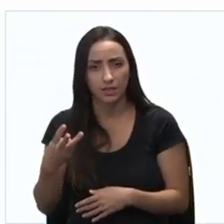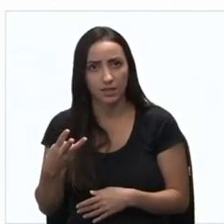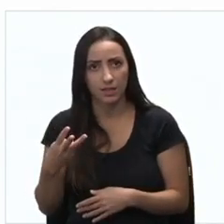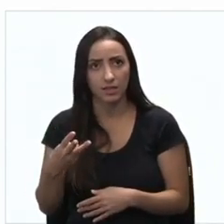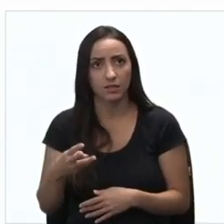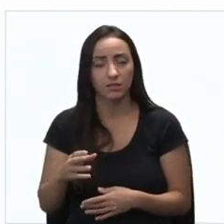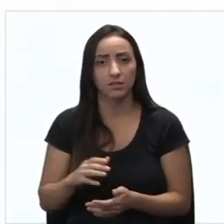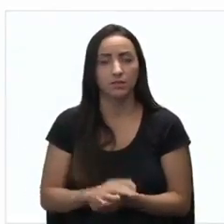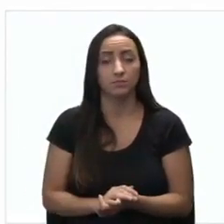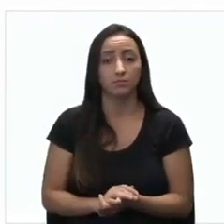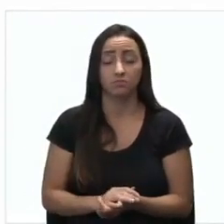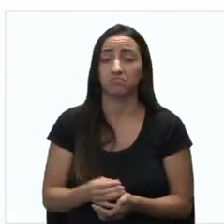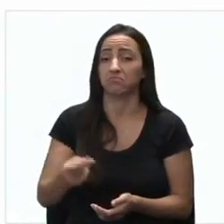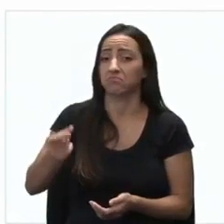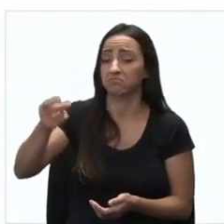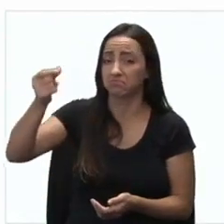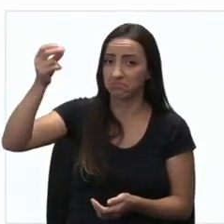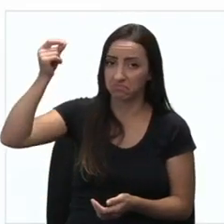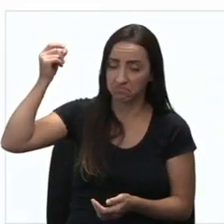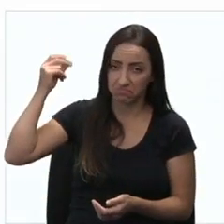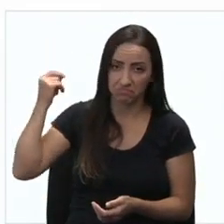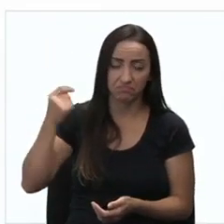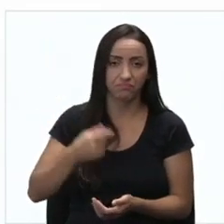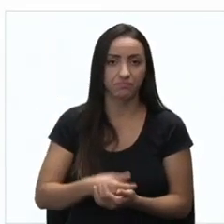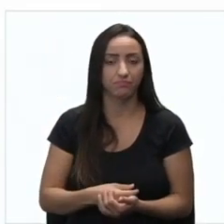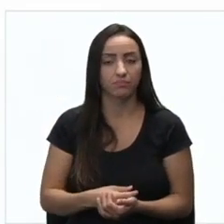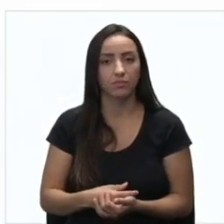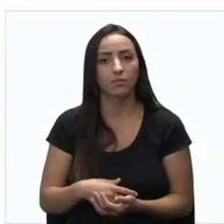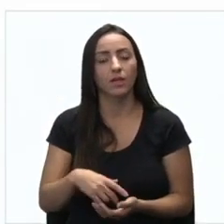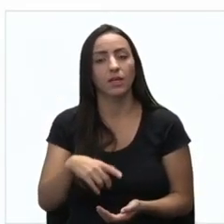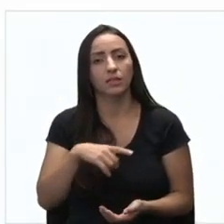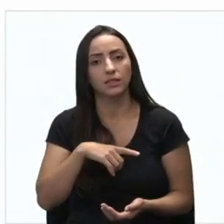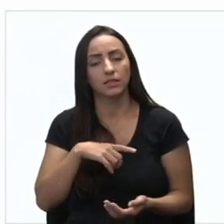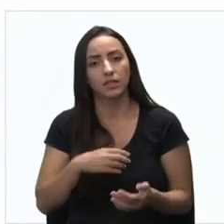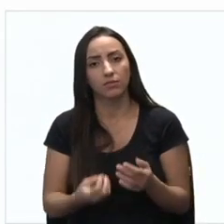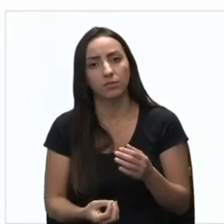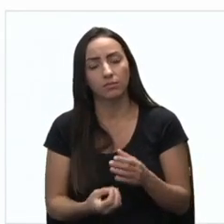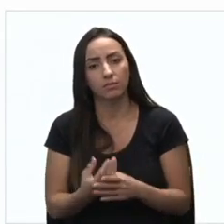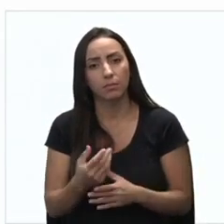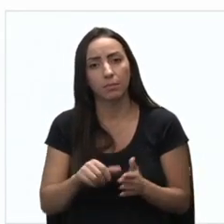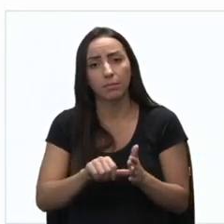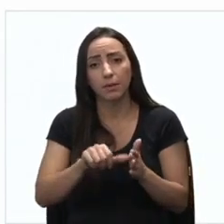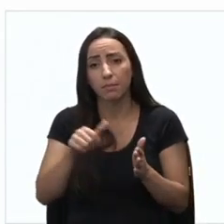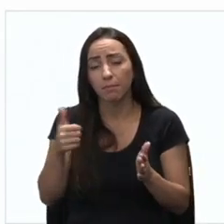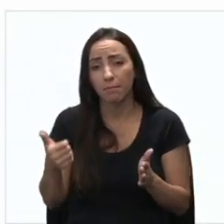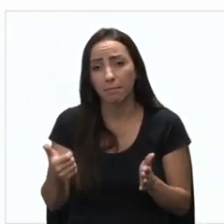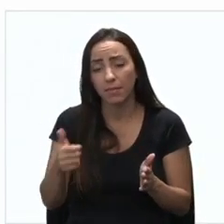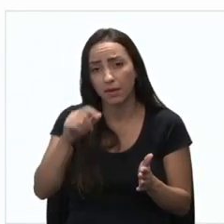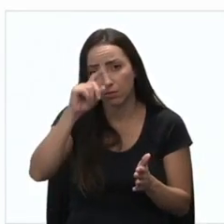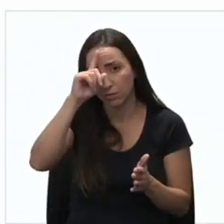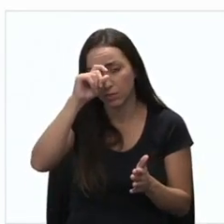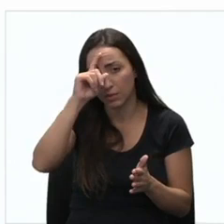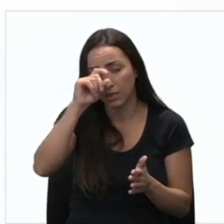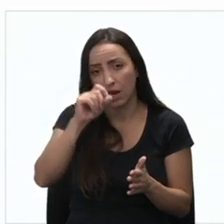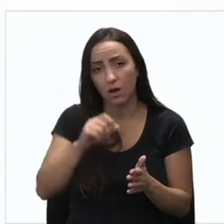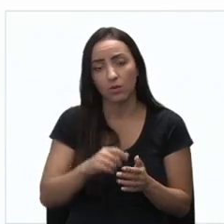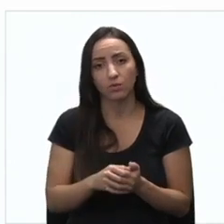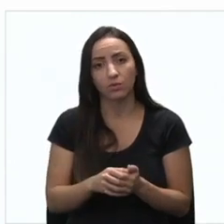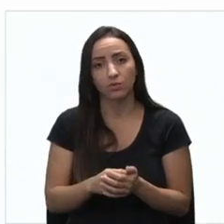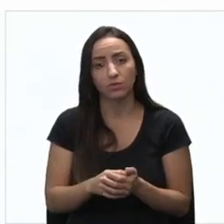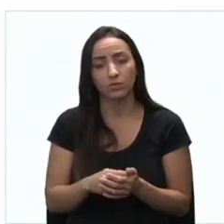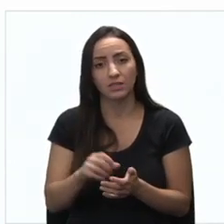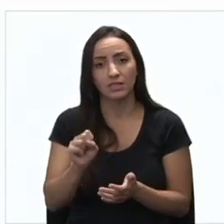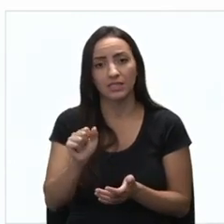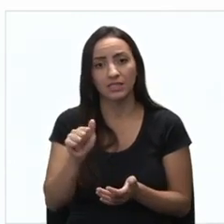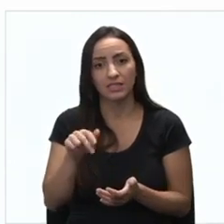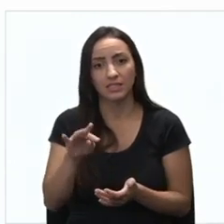1553, olha lá quanto tempo atrás, houve a fundação da primeira Santa Casa de Misericórdia em Santos, no estado de